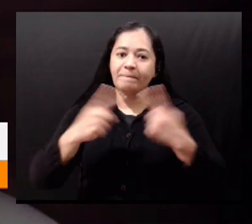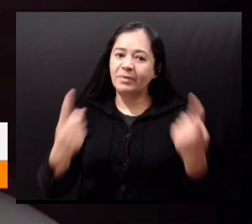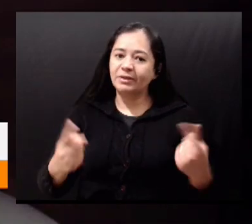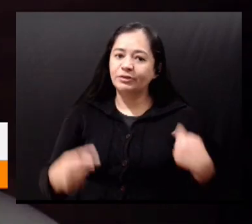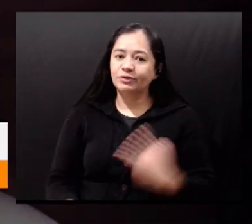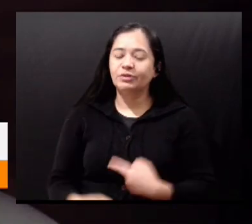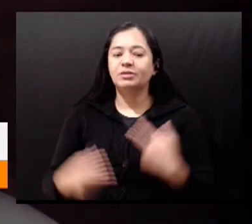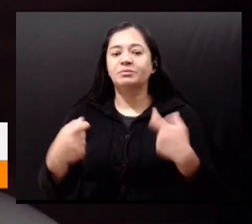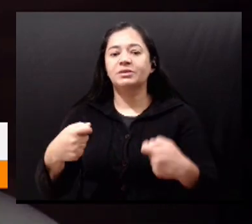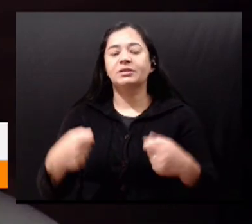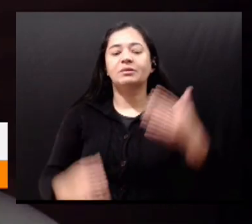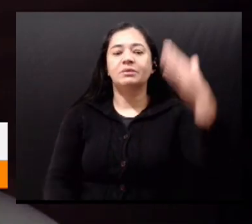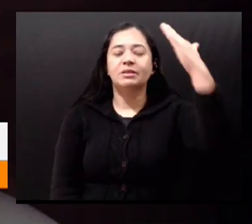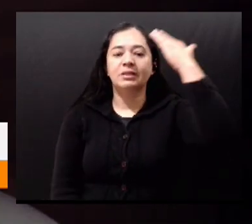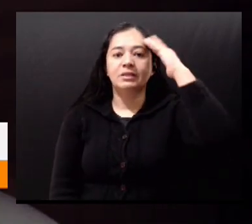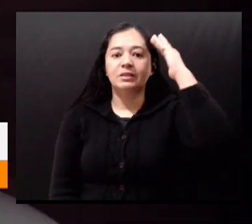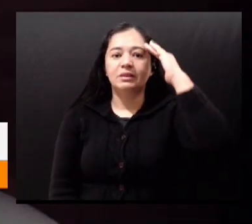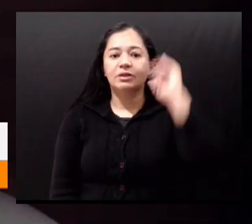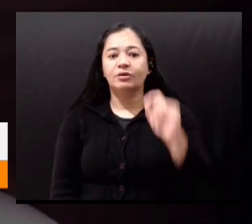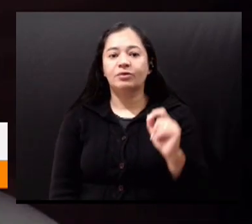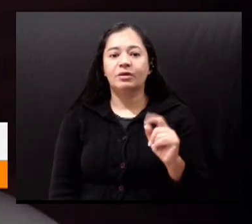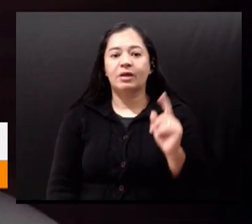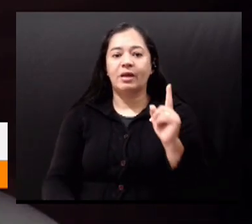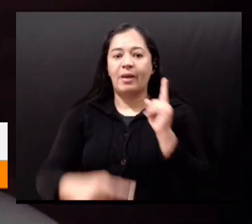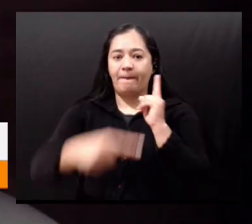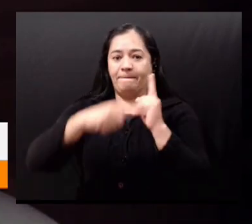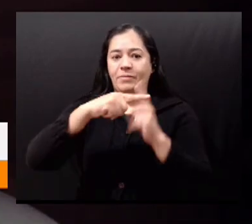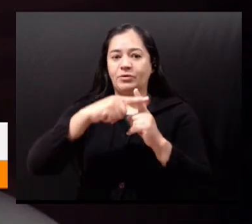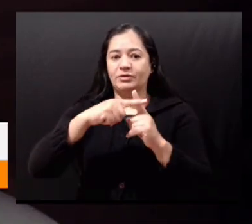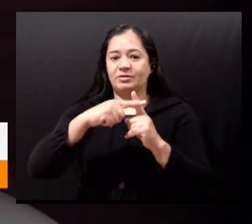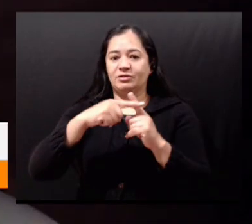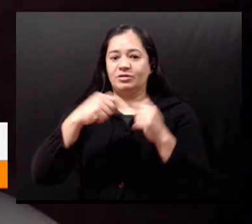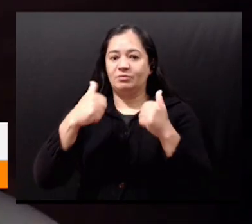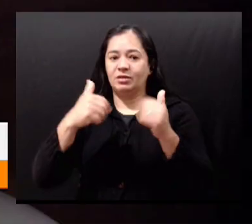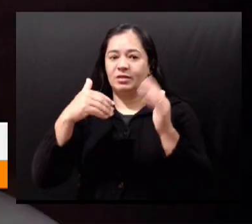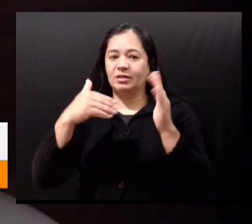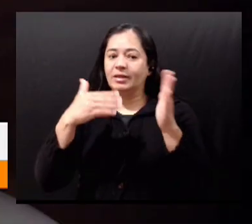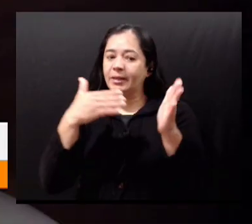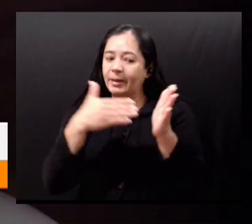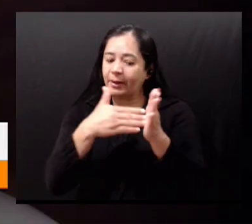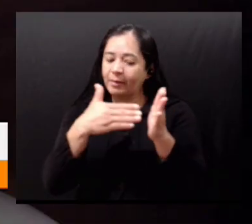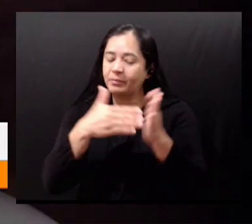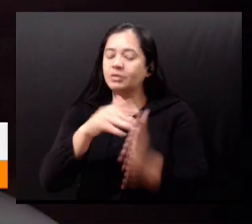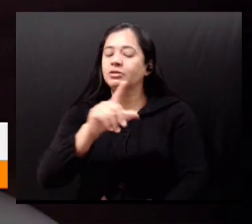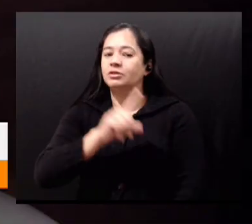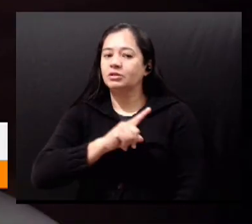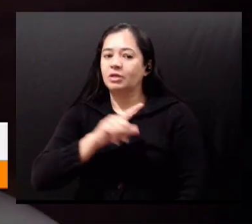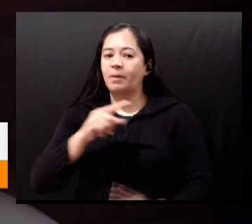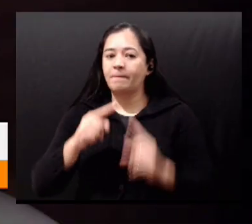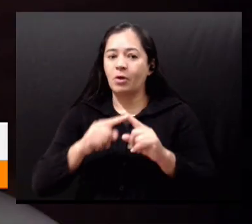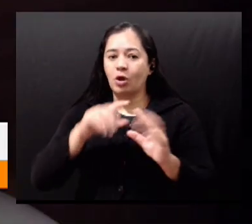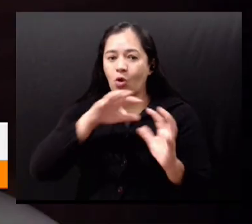entender que a positividade tem um limite, Uhum. que o mundo ele precisa ser real. Então não é que tudo vai